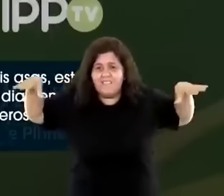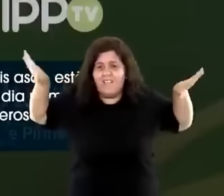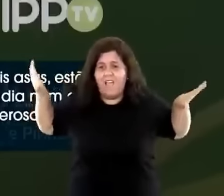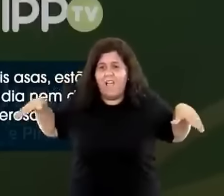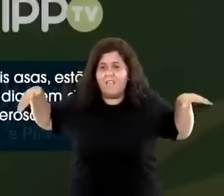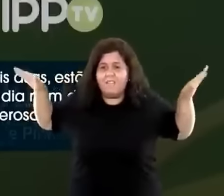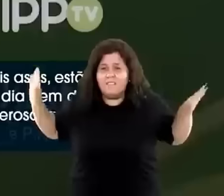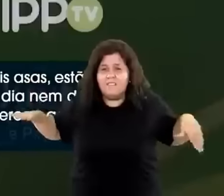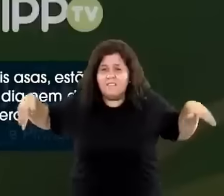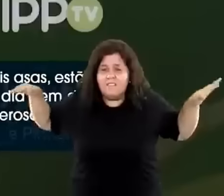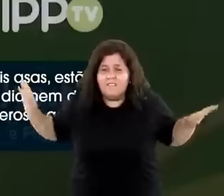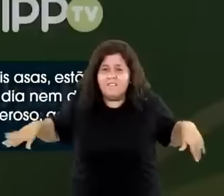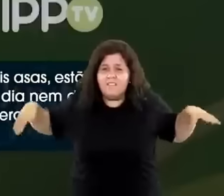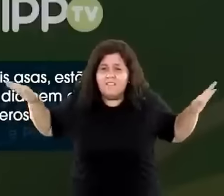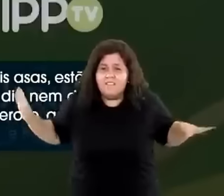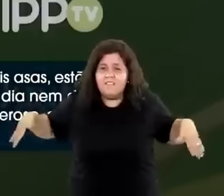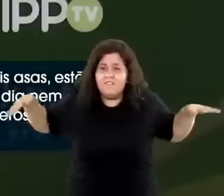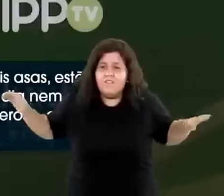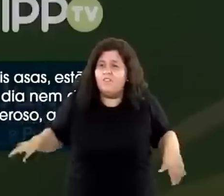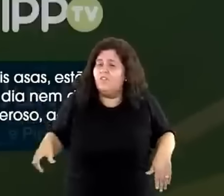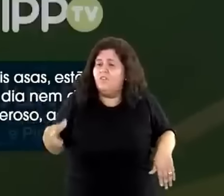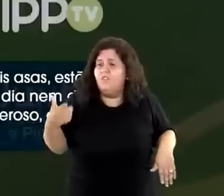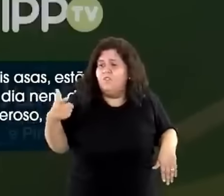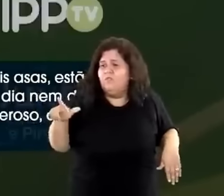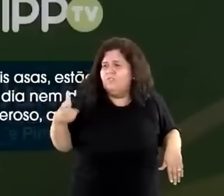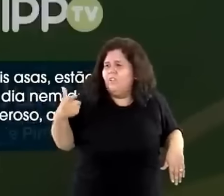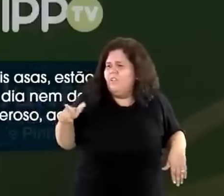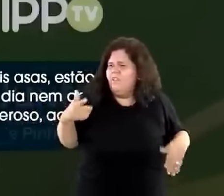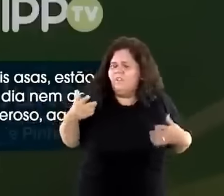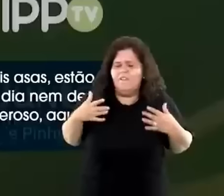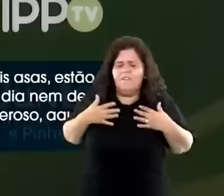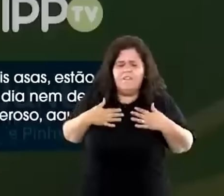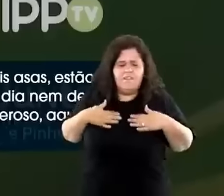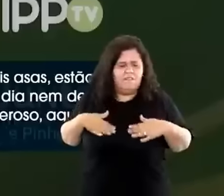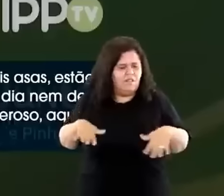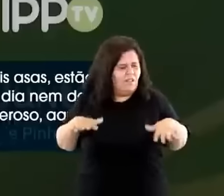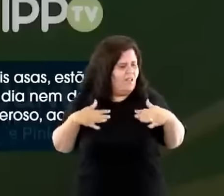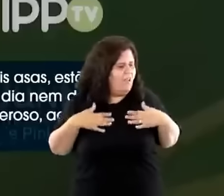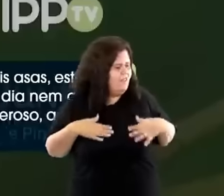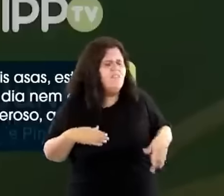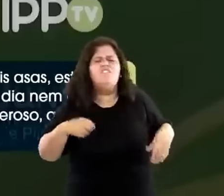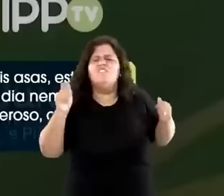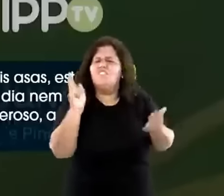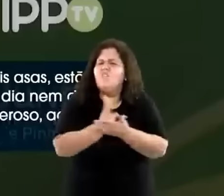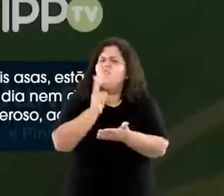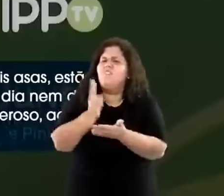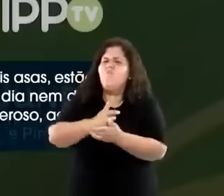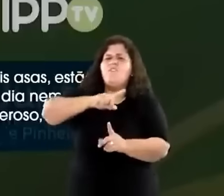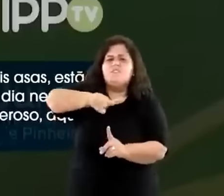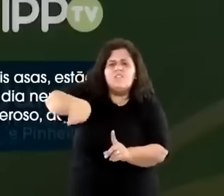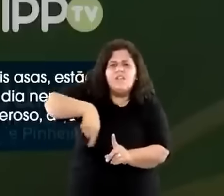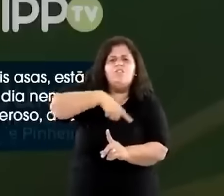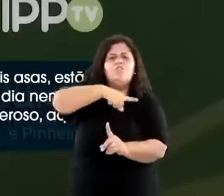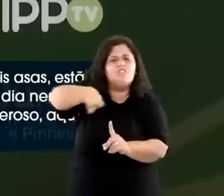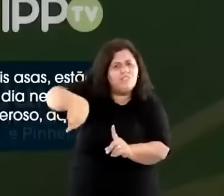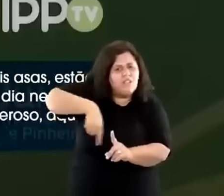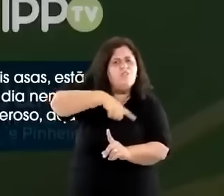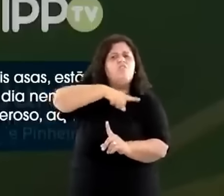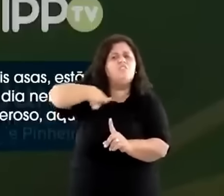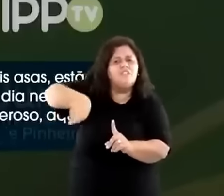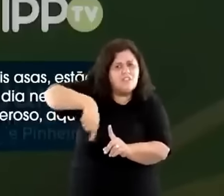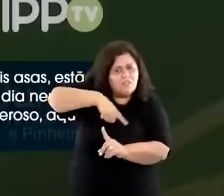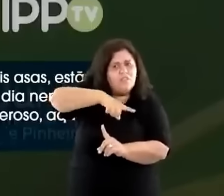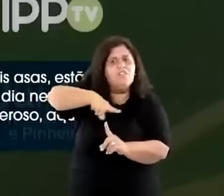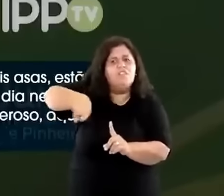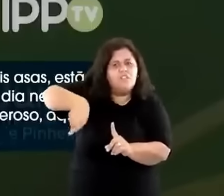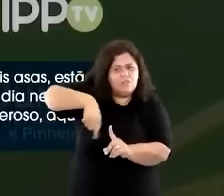olhos ao redor E por dentro não tem descanso nem de dia nem de noite proclamando Santo Santo Santo é o Senhor Deus